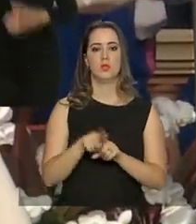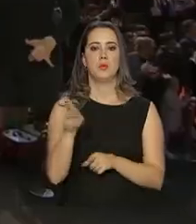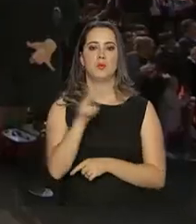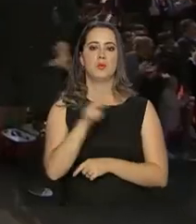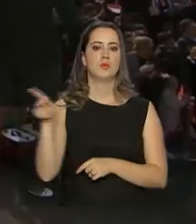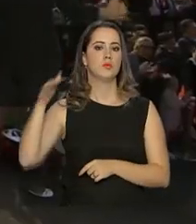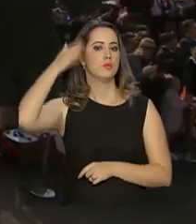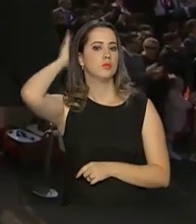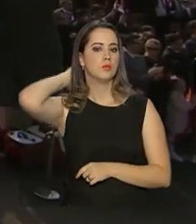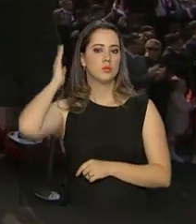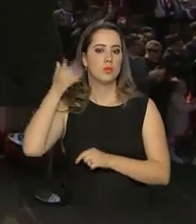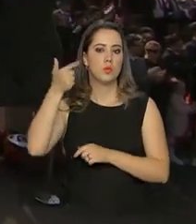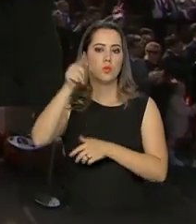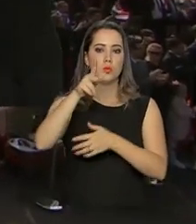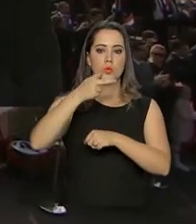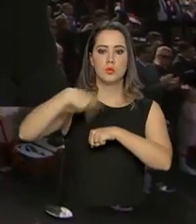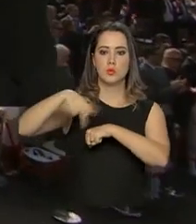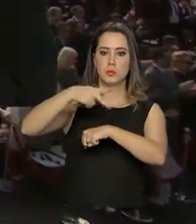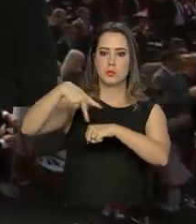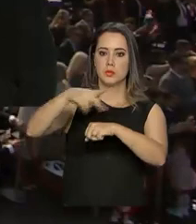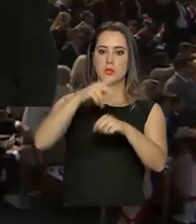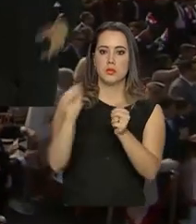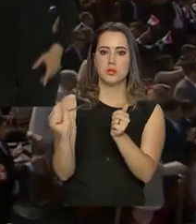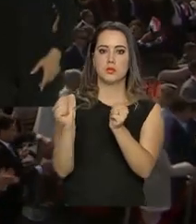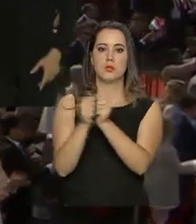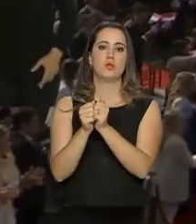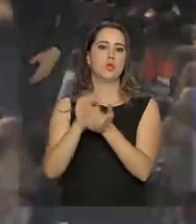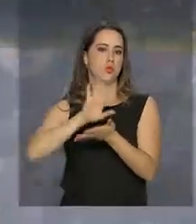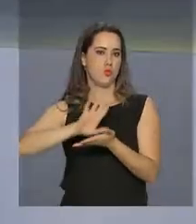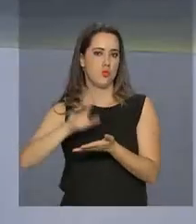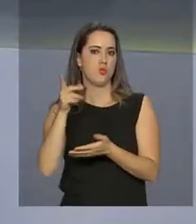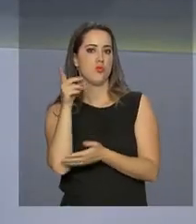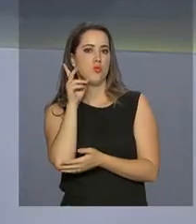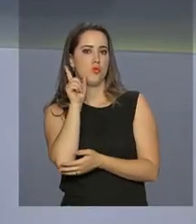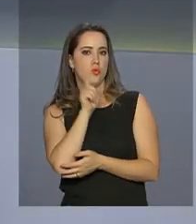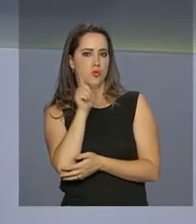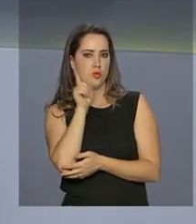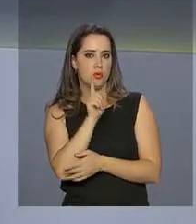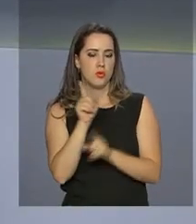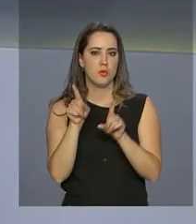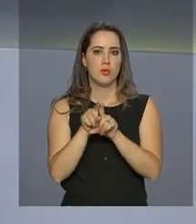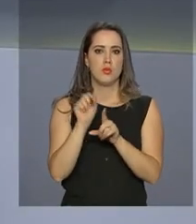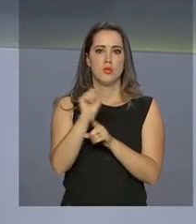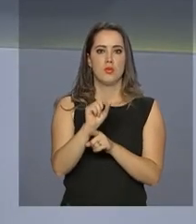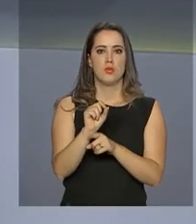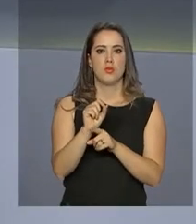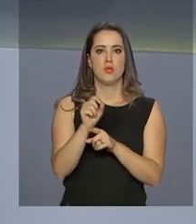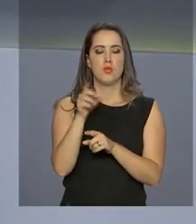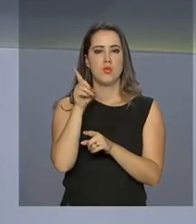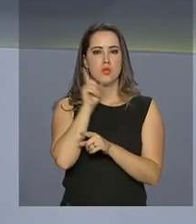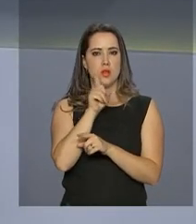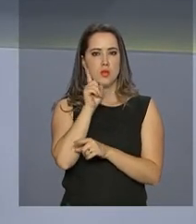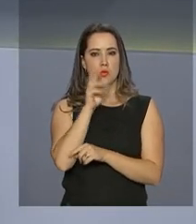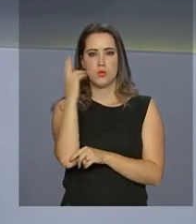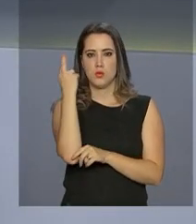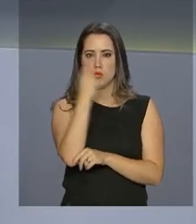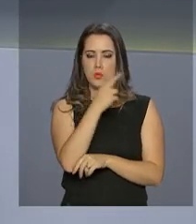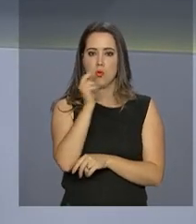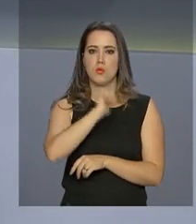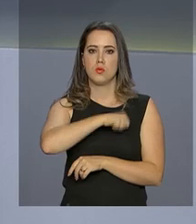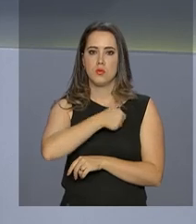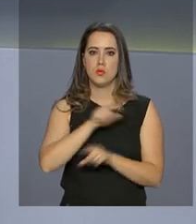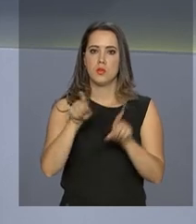participaram o chefe de estado do uruguai e colômbia bolívia guatemala argentina e taiwan estados unidos rússia